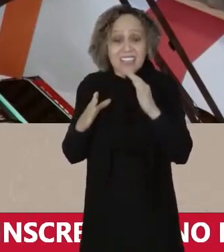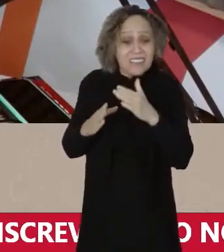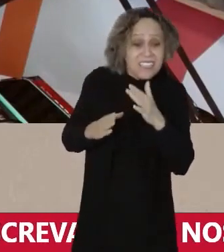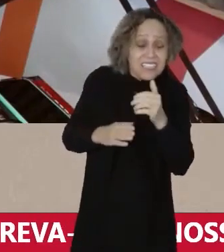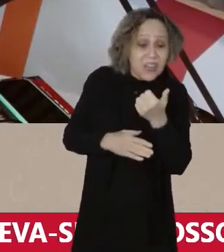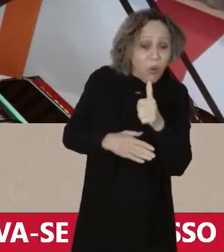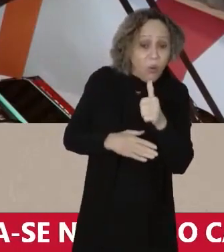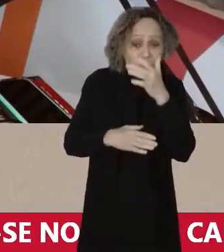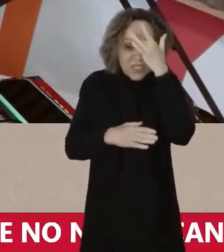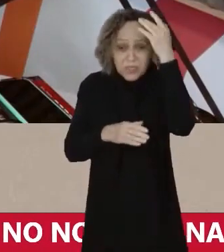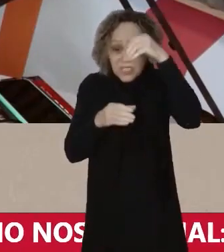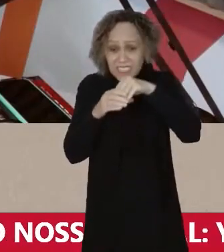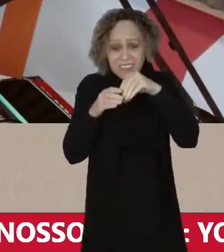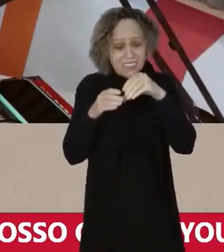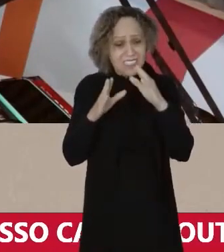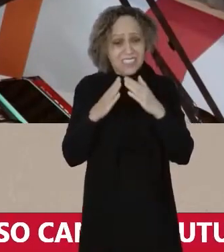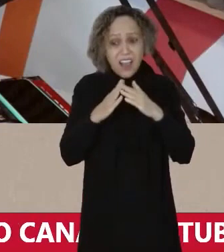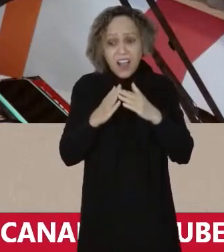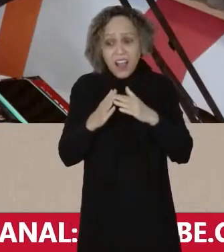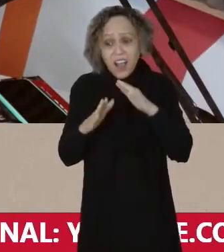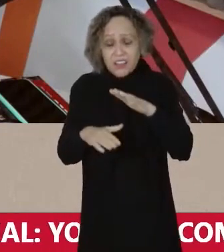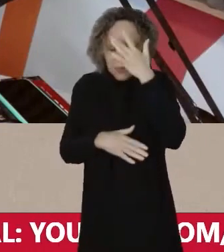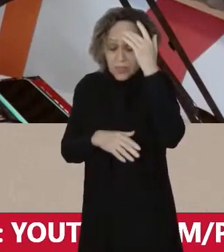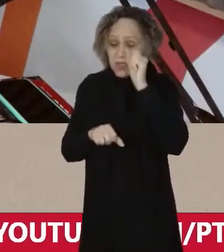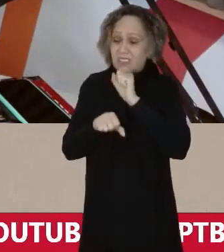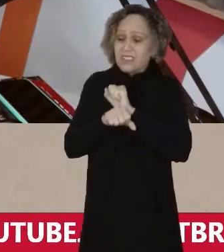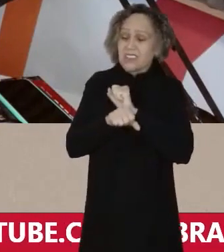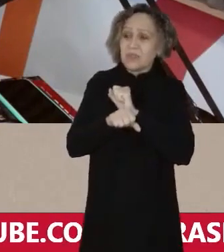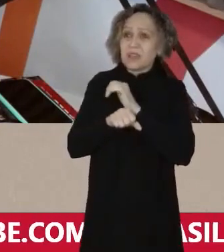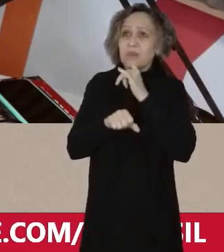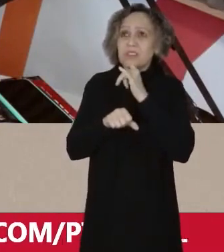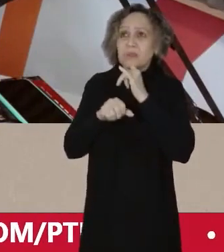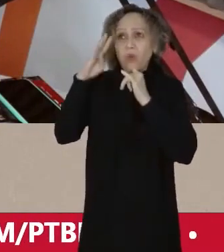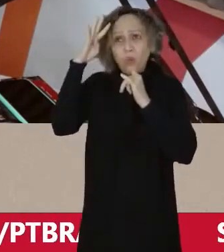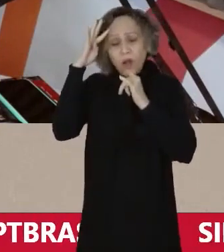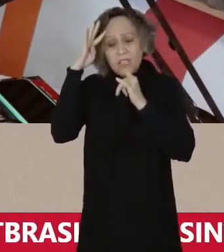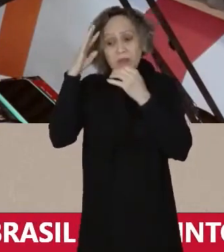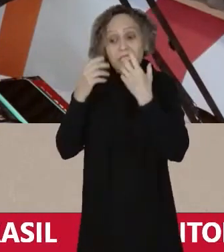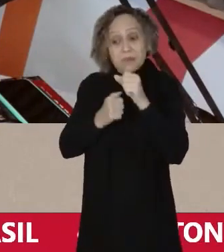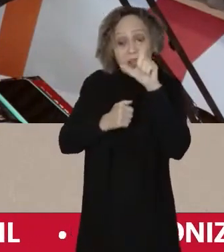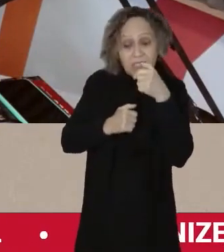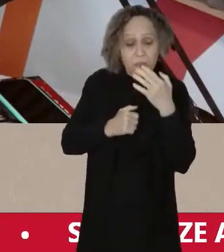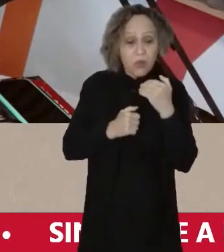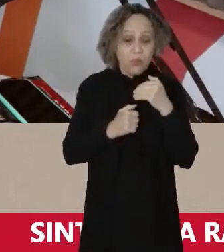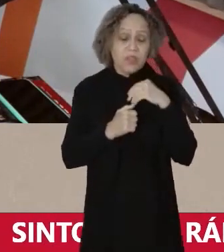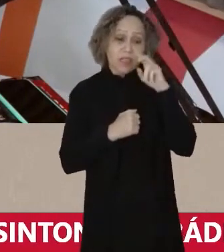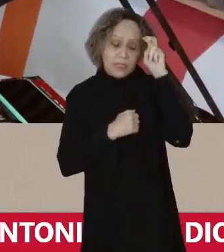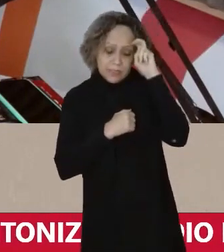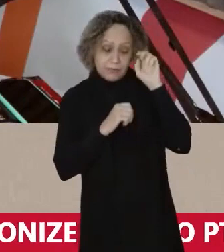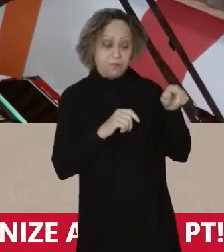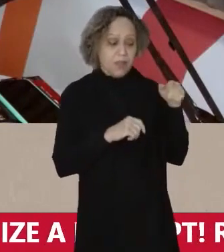Espera a quarta-feira para comer na quinta. Aí ela disse, mas é injusto. Eu falei, vamos fazer uma coisa? Mandei pegar